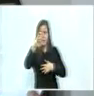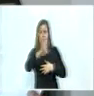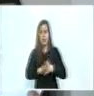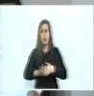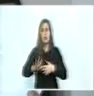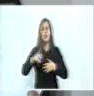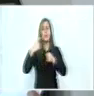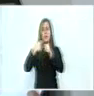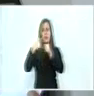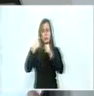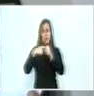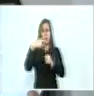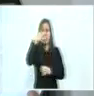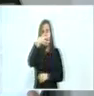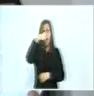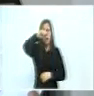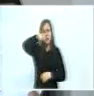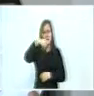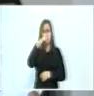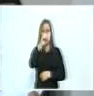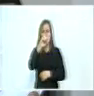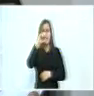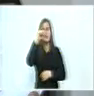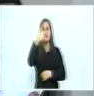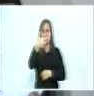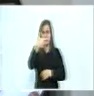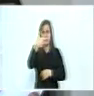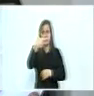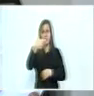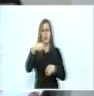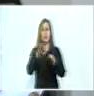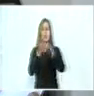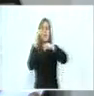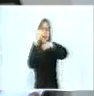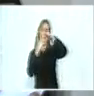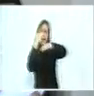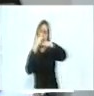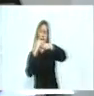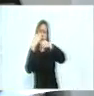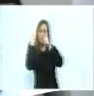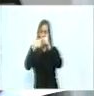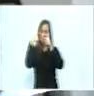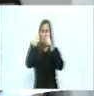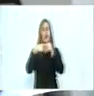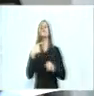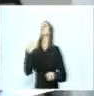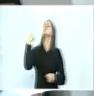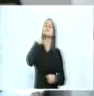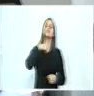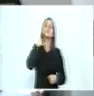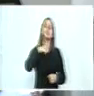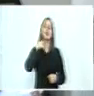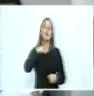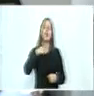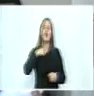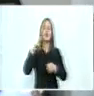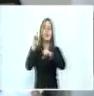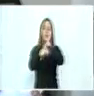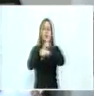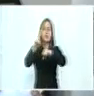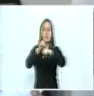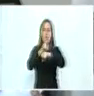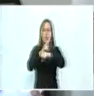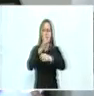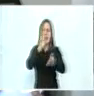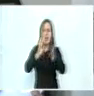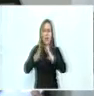municípios 4,02, atribuídos à média dos municípios mineiros, situando Viçosa